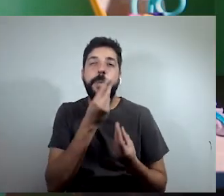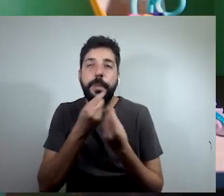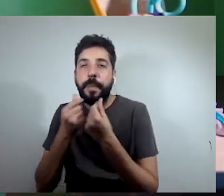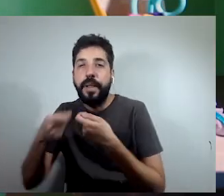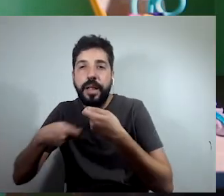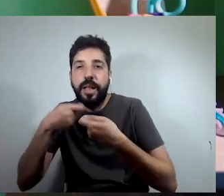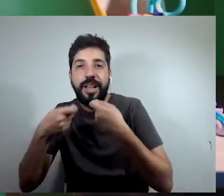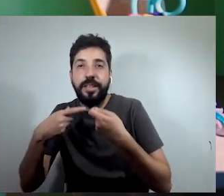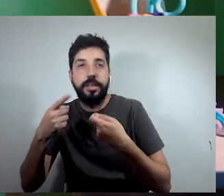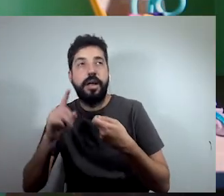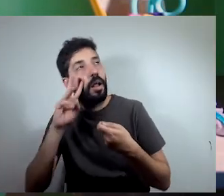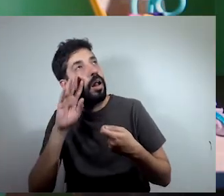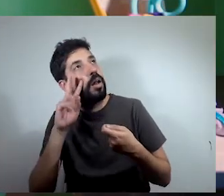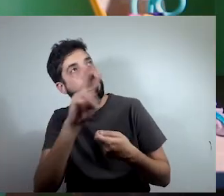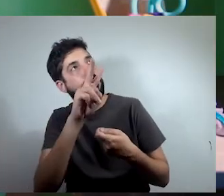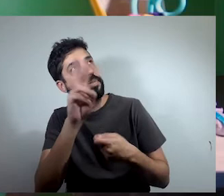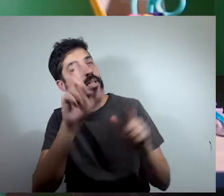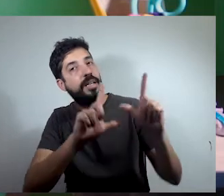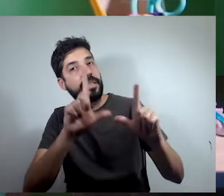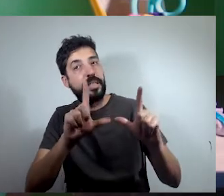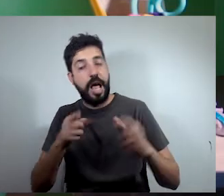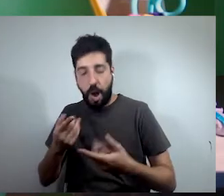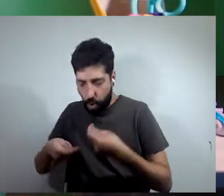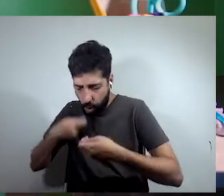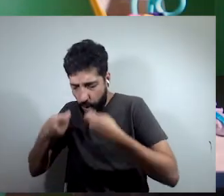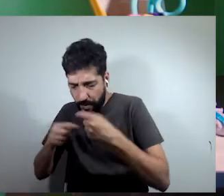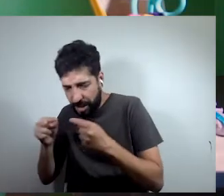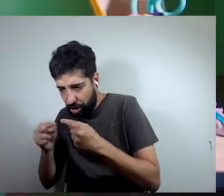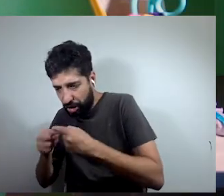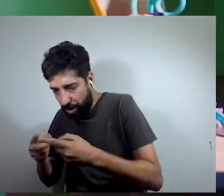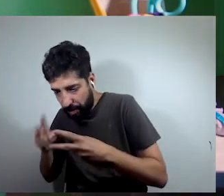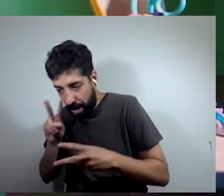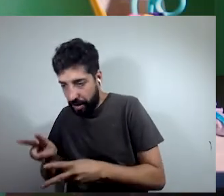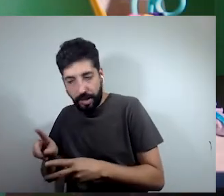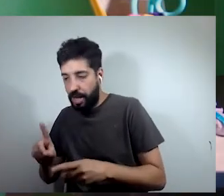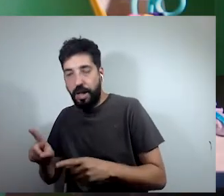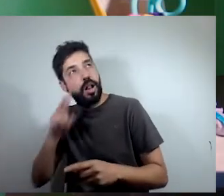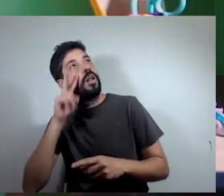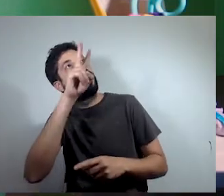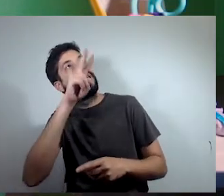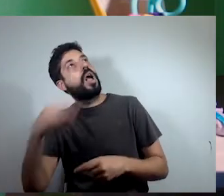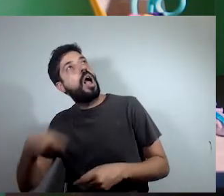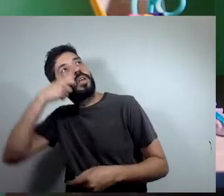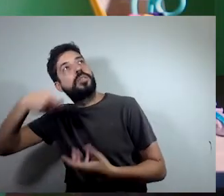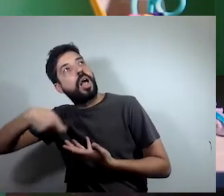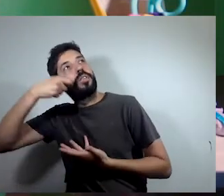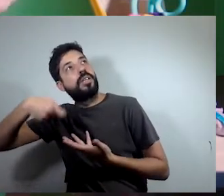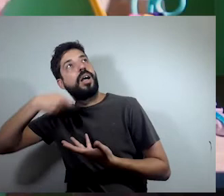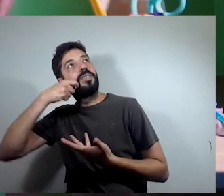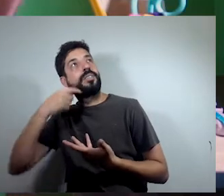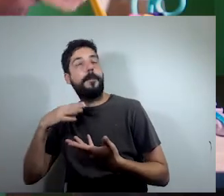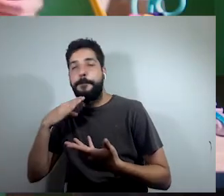dessa coisa gostosa de explorar a comida, a forma e tudo. Ela está olhando para uma tela. Então, assim, existem